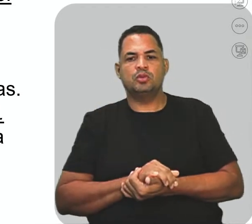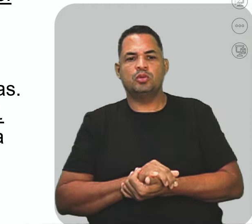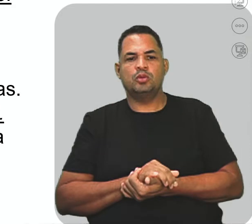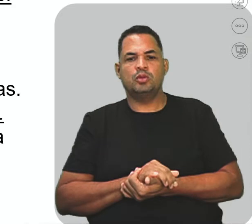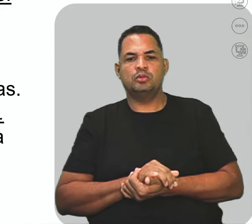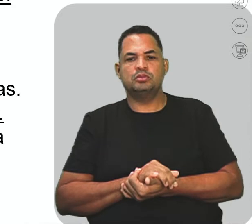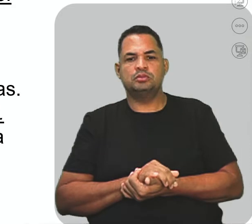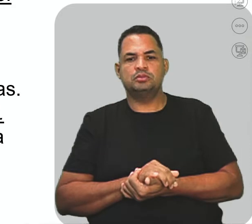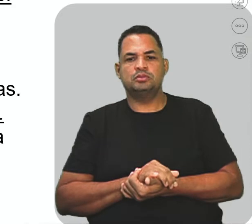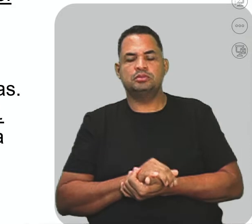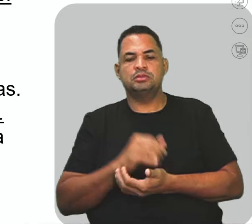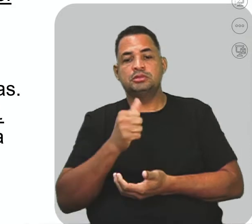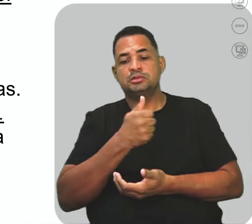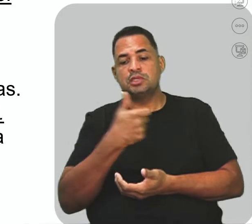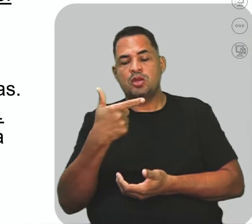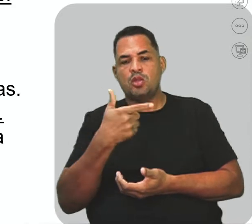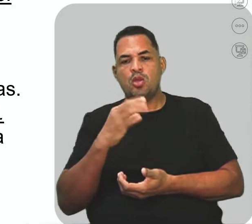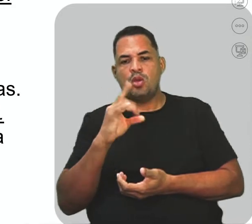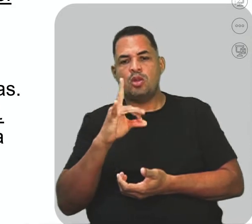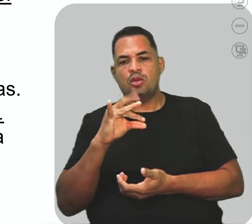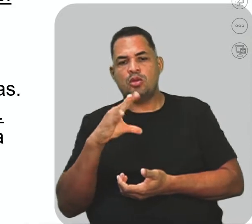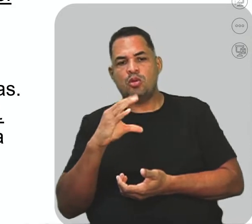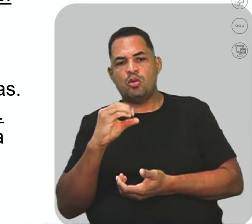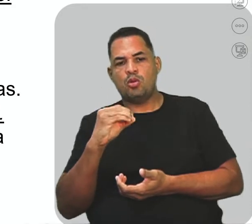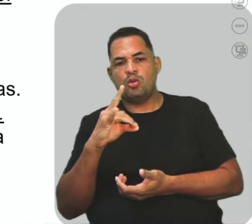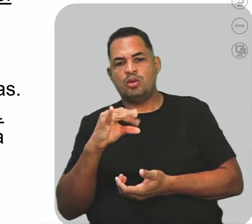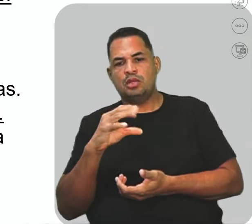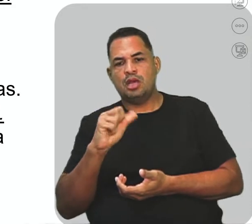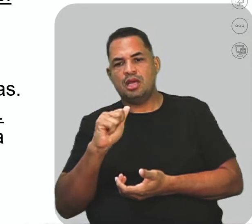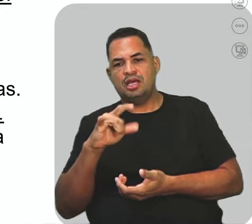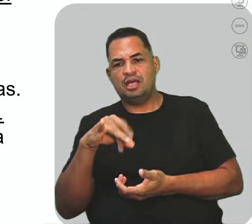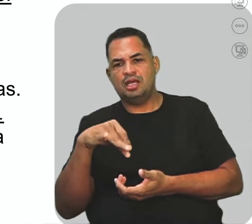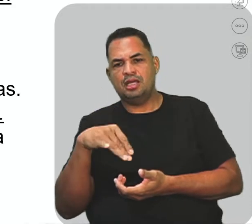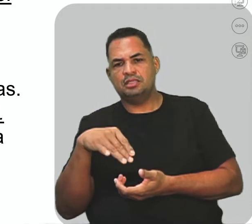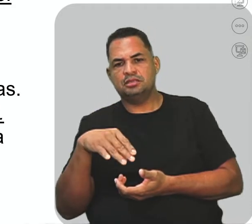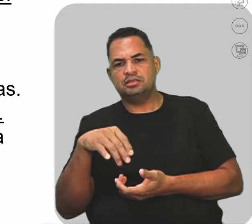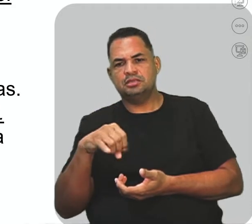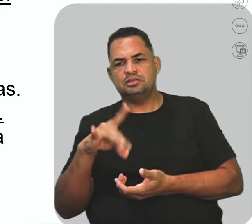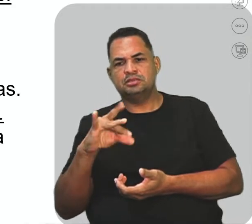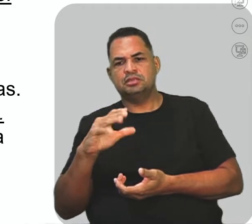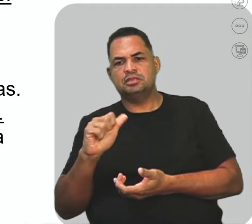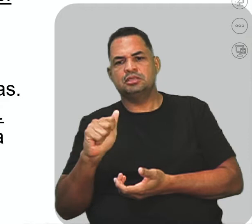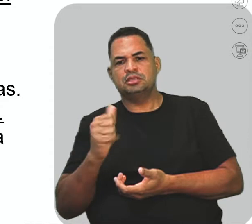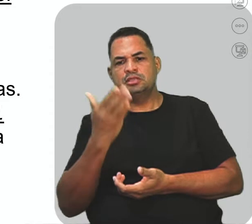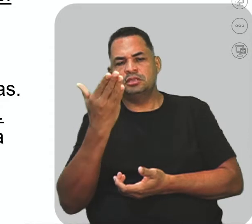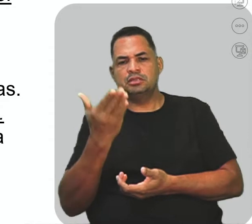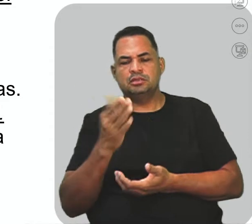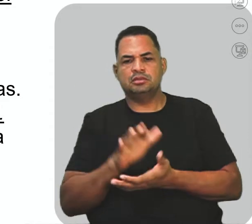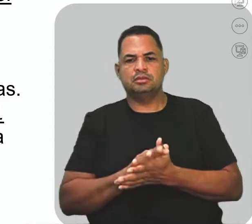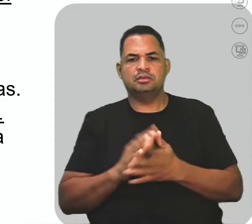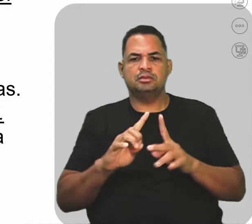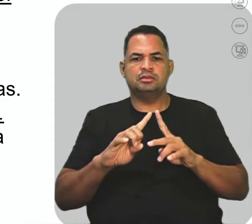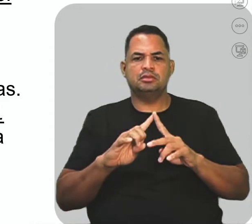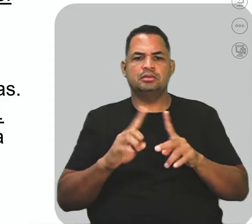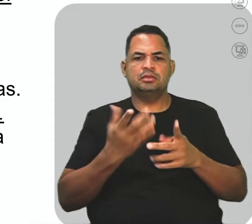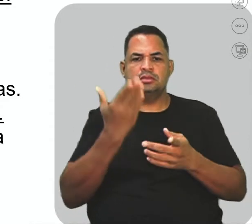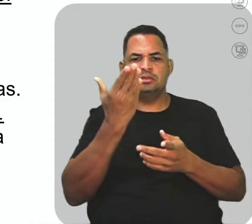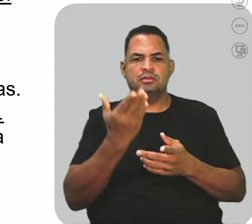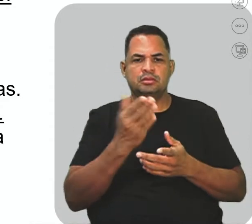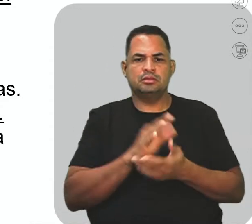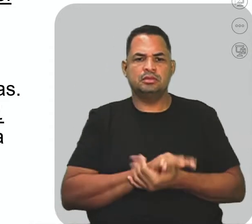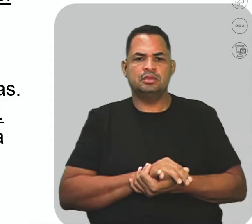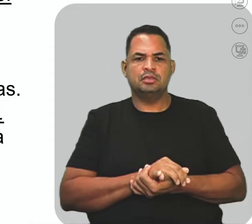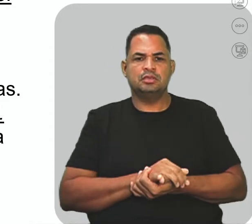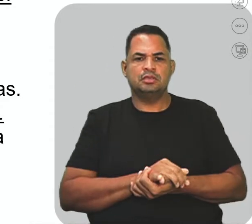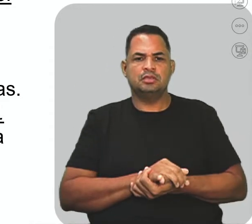oração, vamos classificá-las como oração coordenada assindética, porém, percebam que o